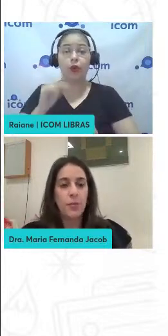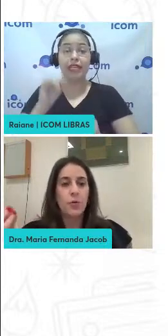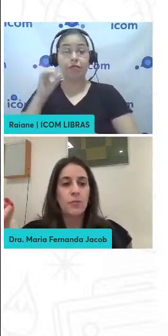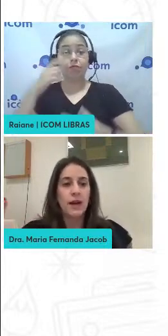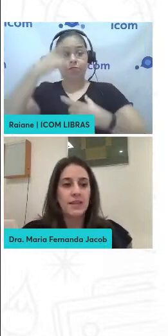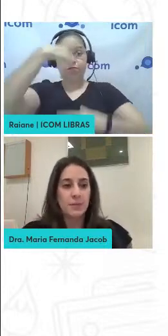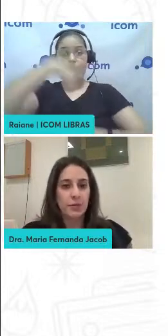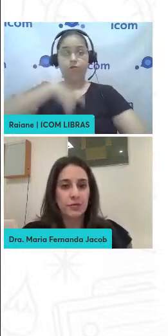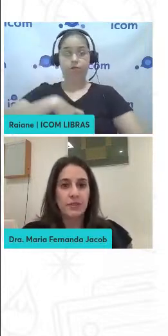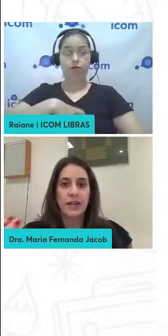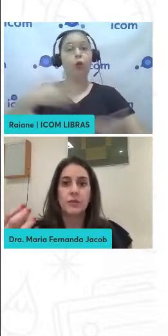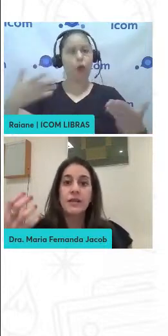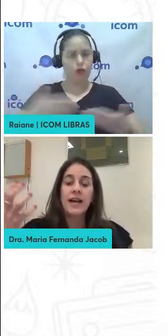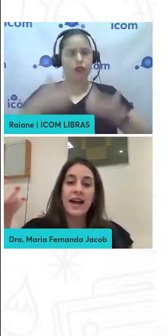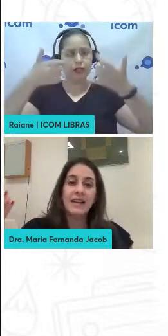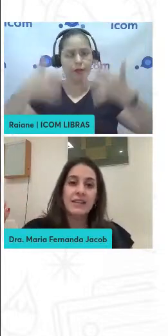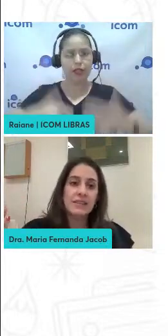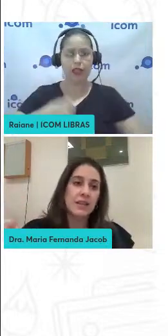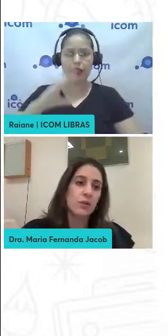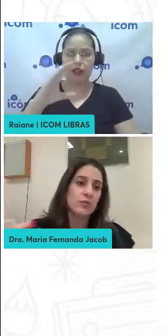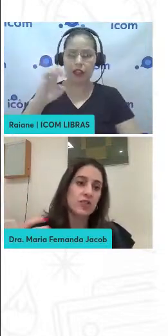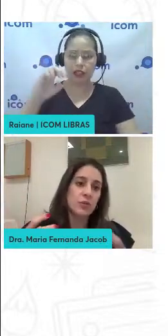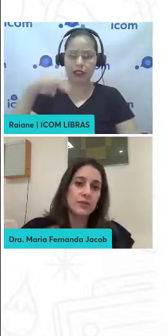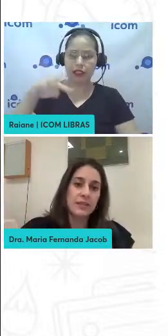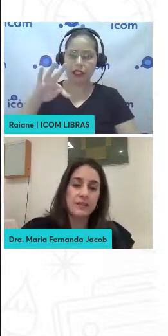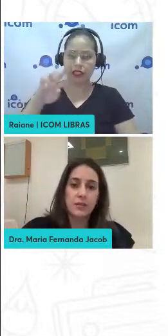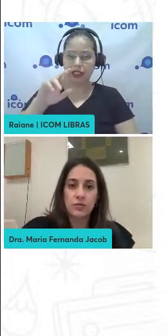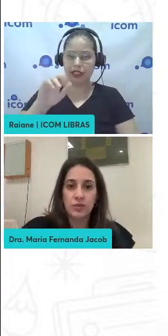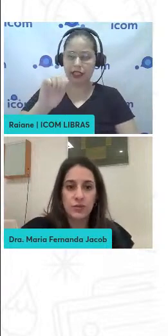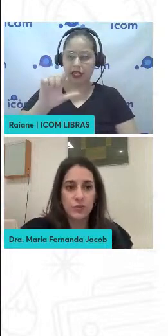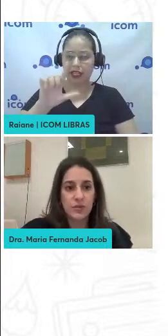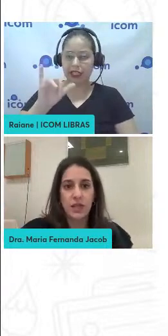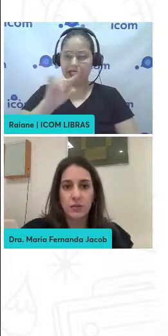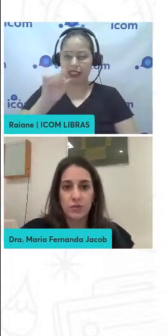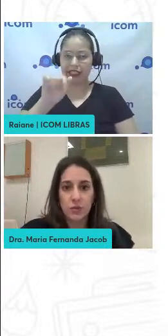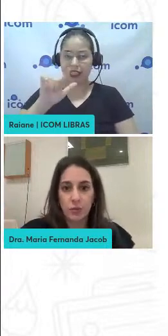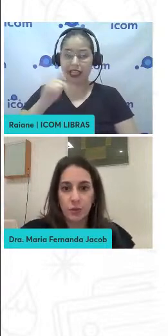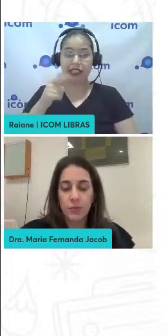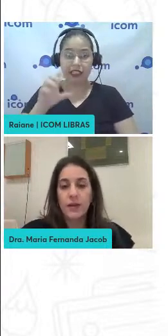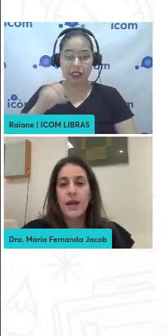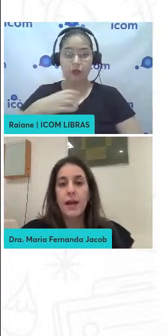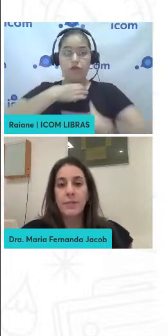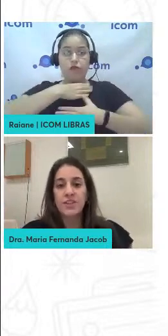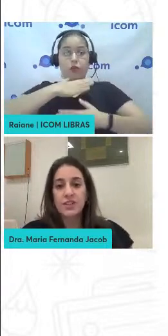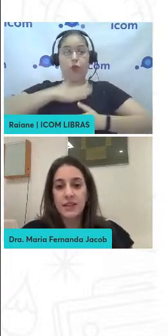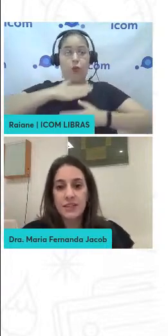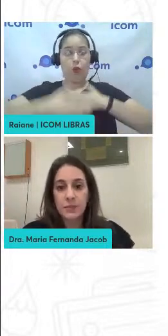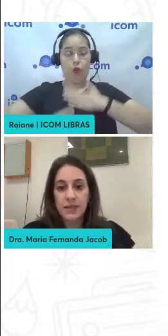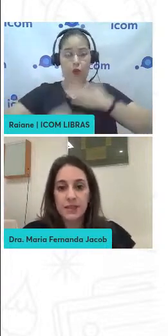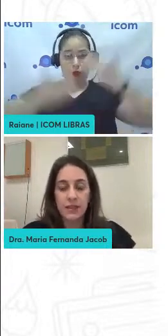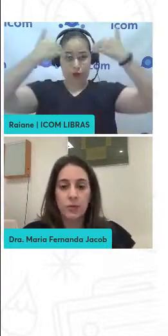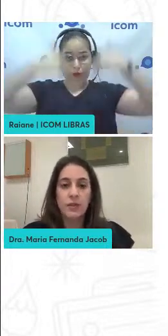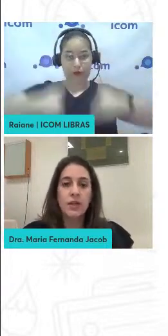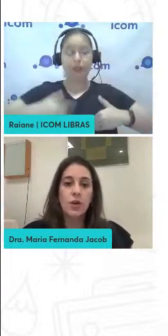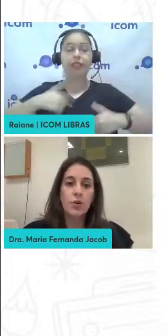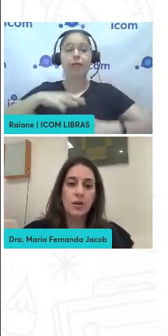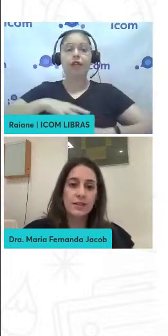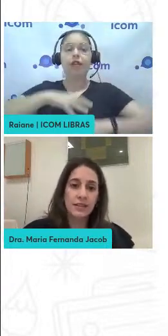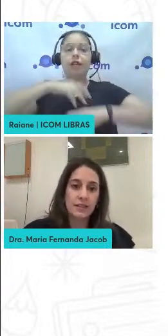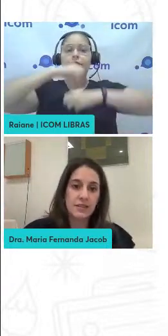conversar um pouco mais aprofundado a questão de contração do nosso centro de corpo, a parte da